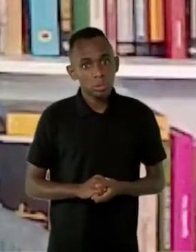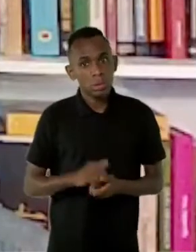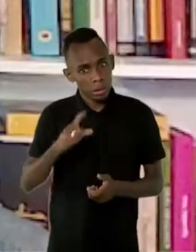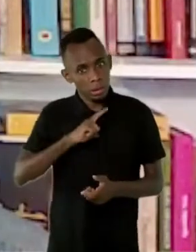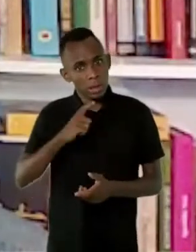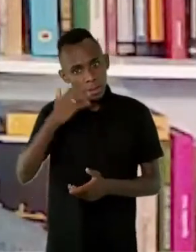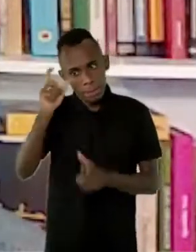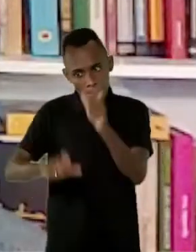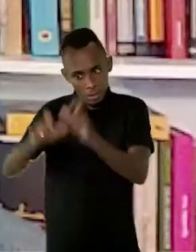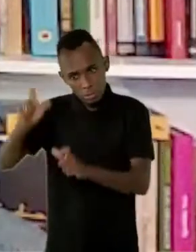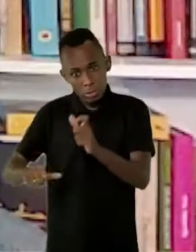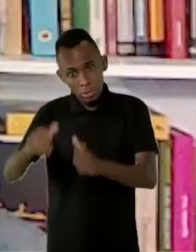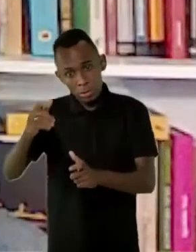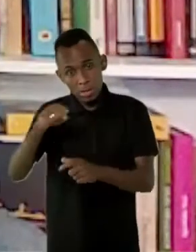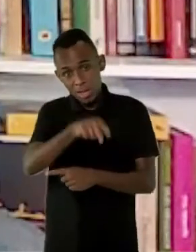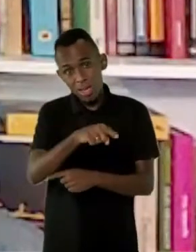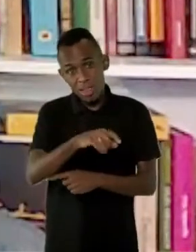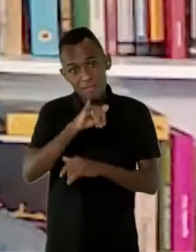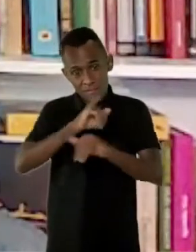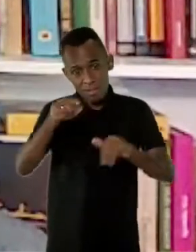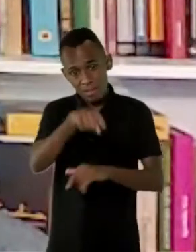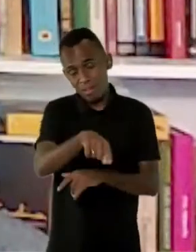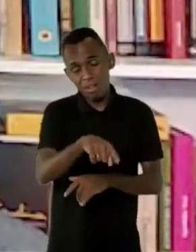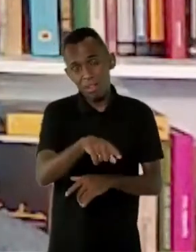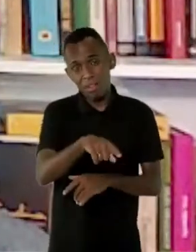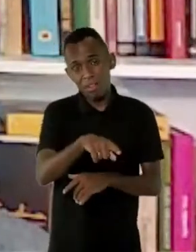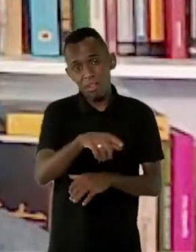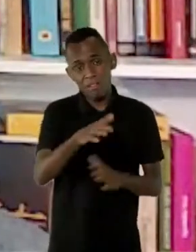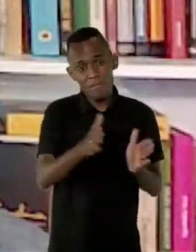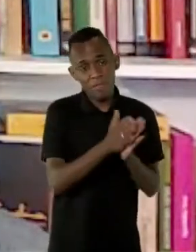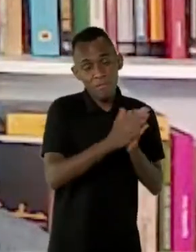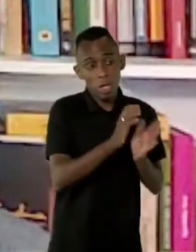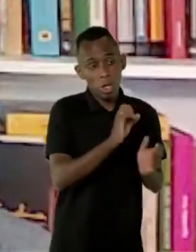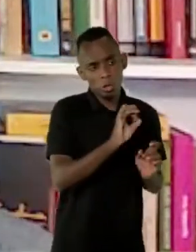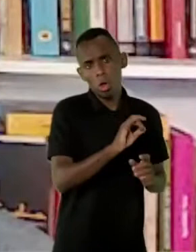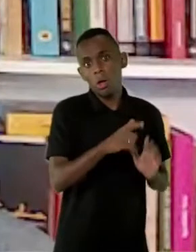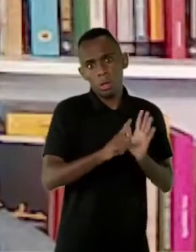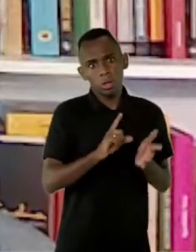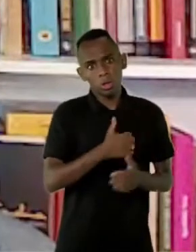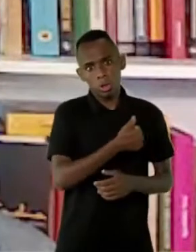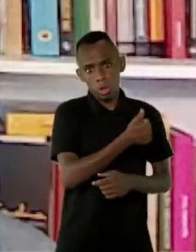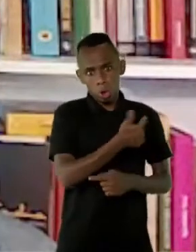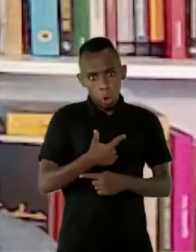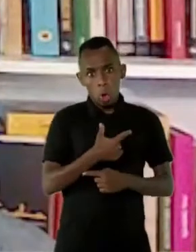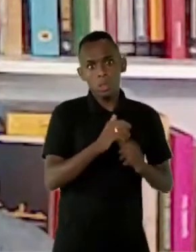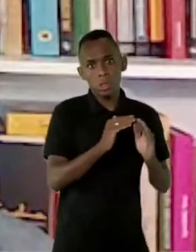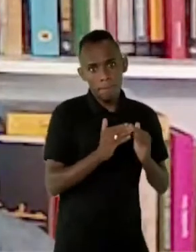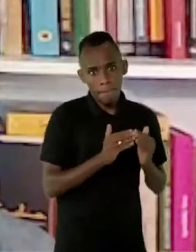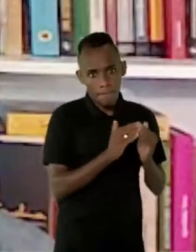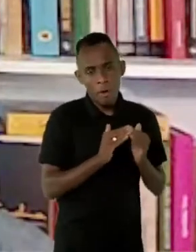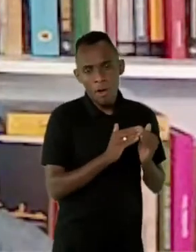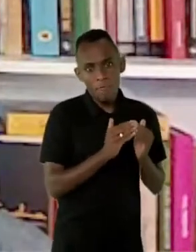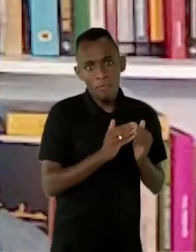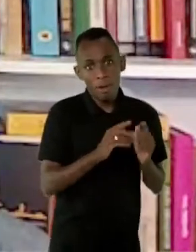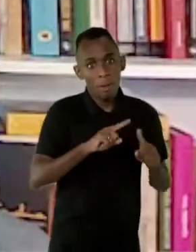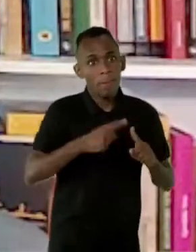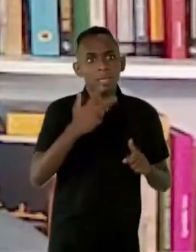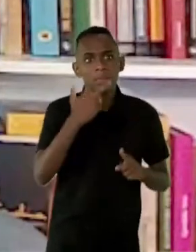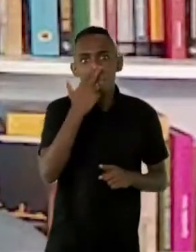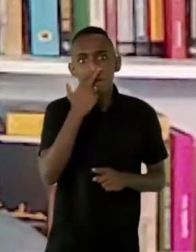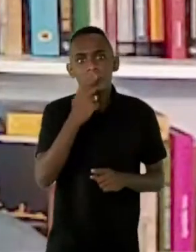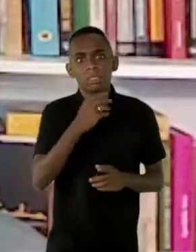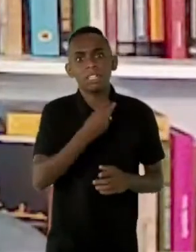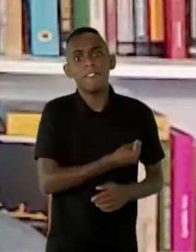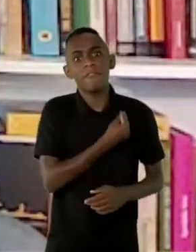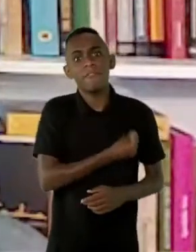favelada. A Carolina só viveu 12 anos na favela do Canindé, mas é como se ela vivesse a vida toda lá. Ninguém consegue